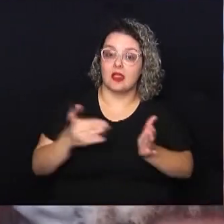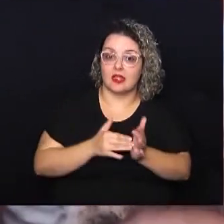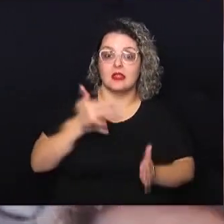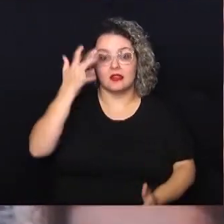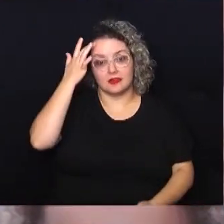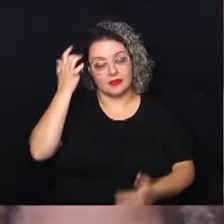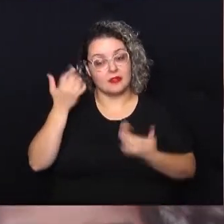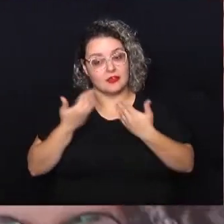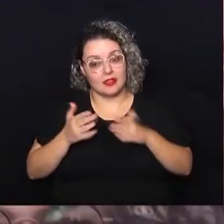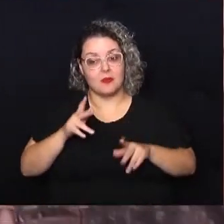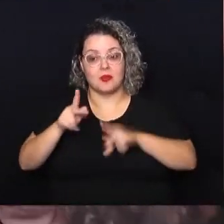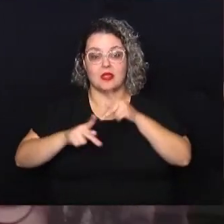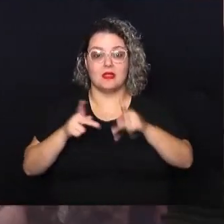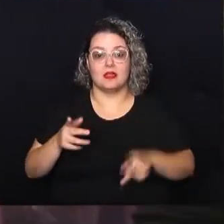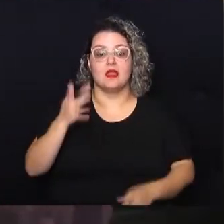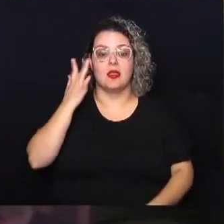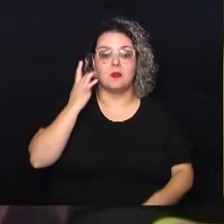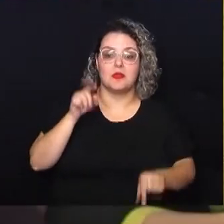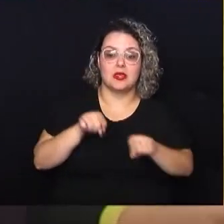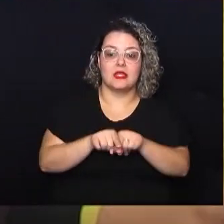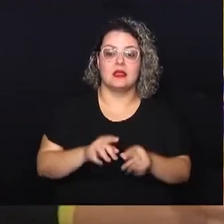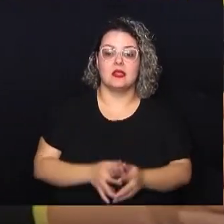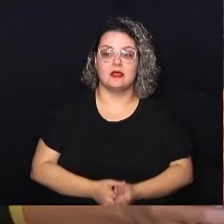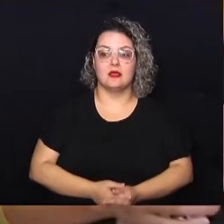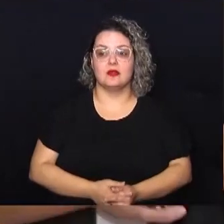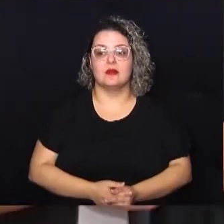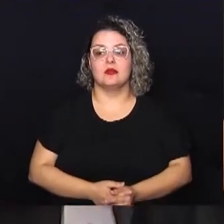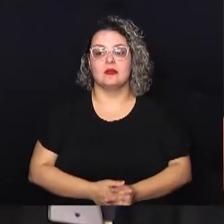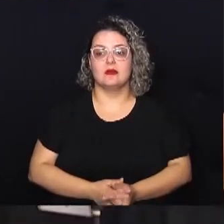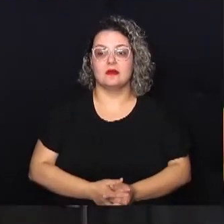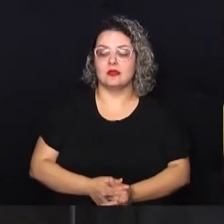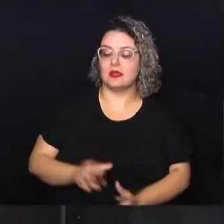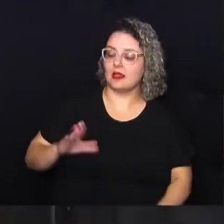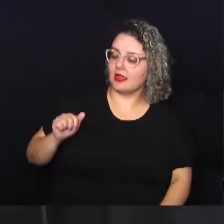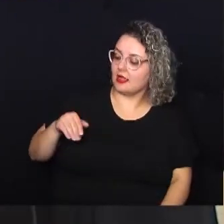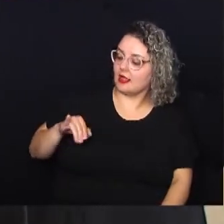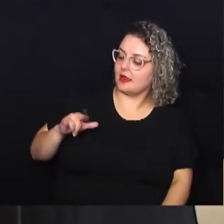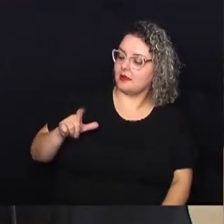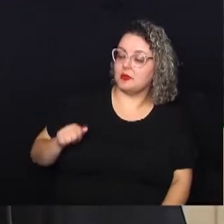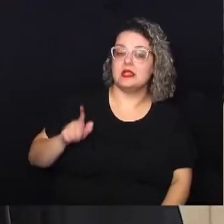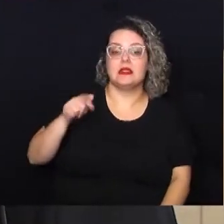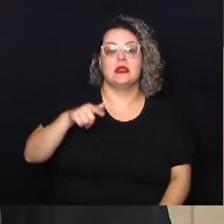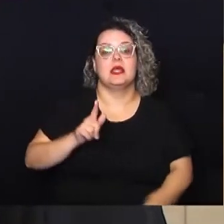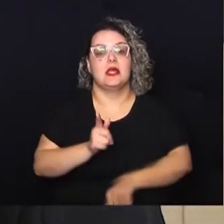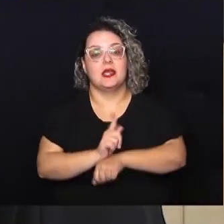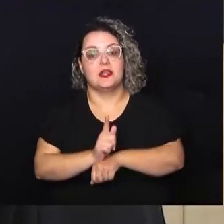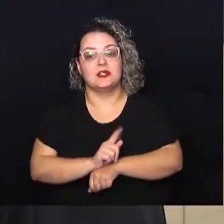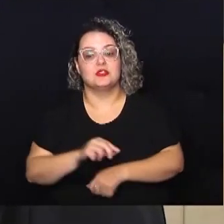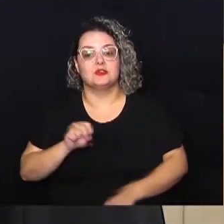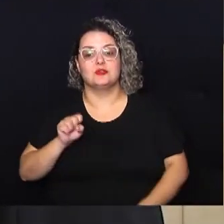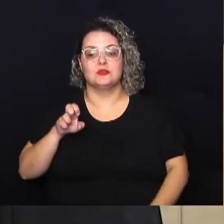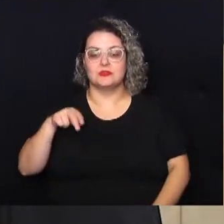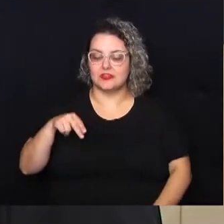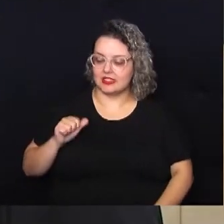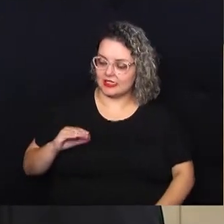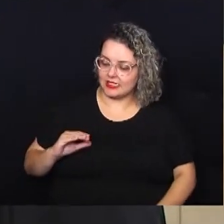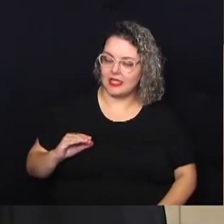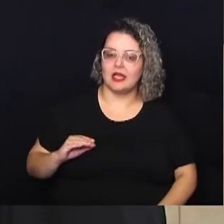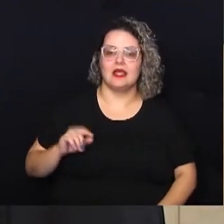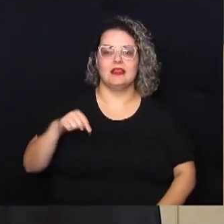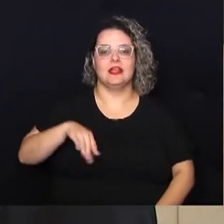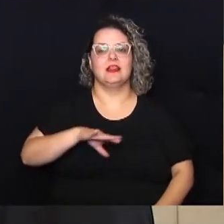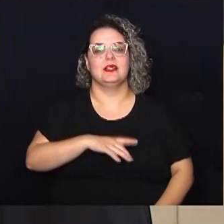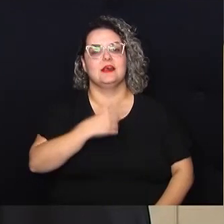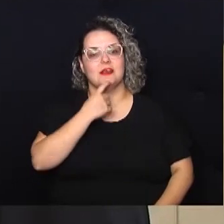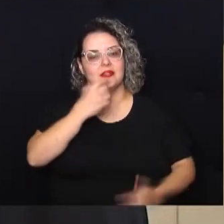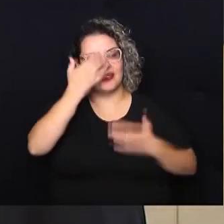ao público, né, amanhã também, com a Camila Moraes, que ela é gerente aqui do Senac Campinas. Camila, eu agradeço